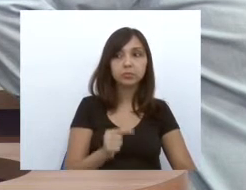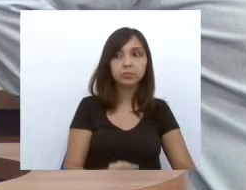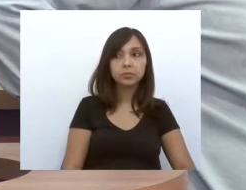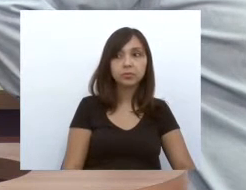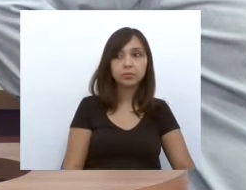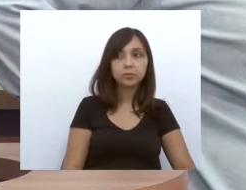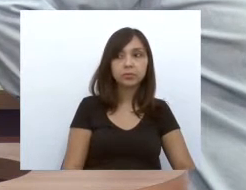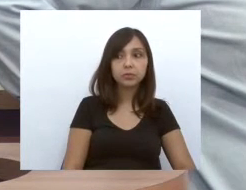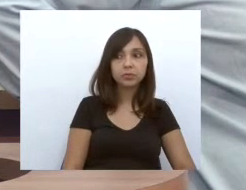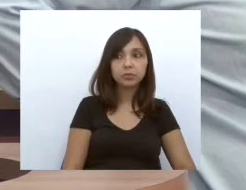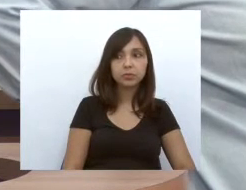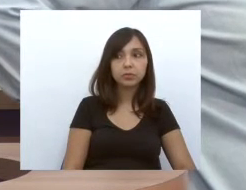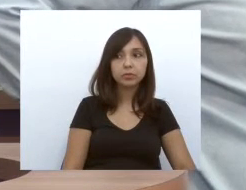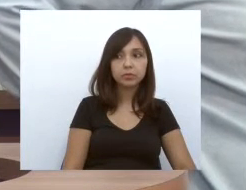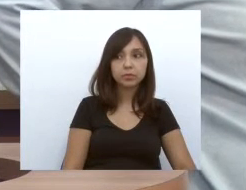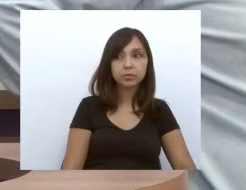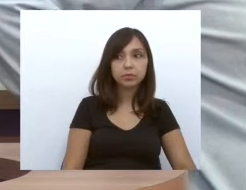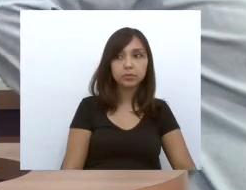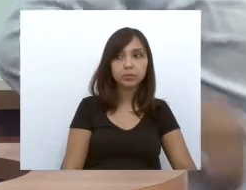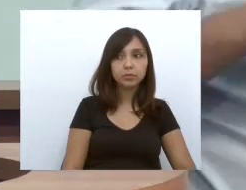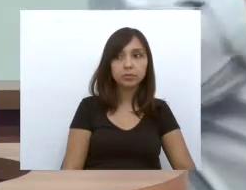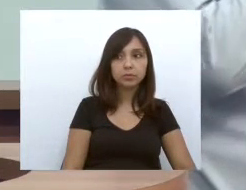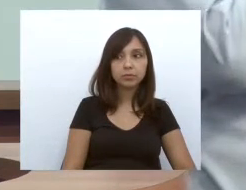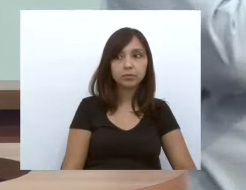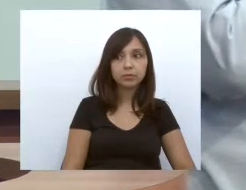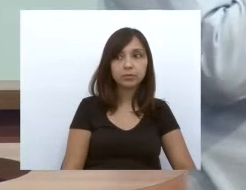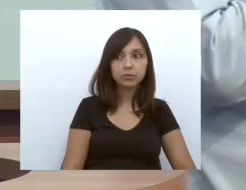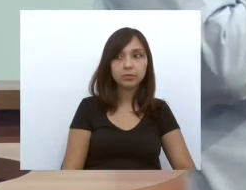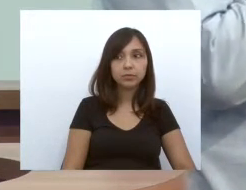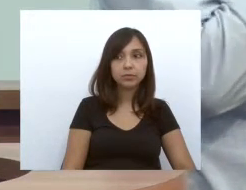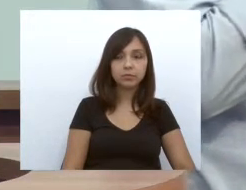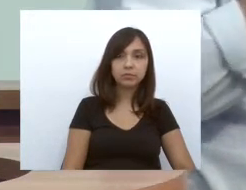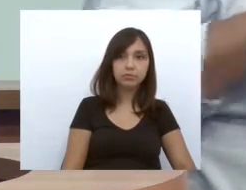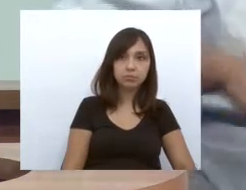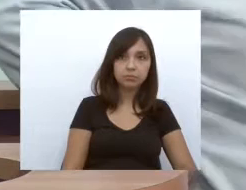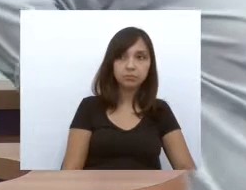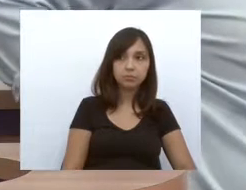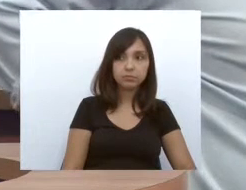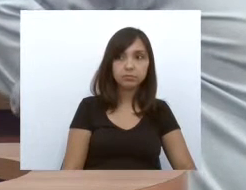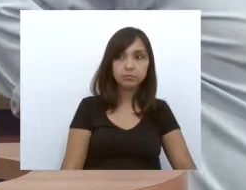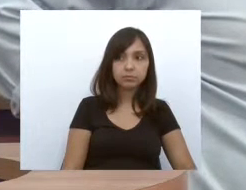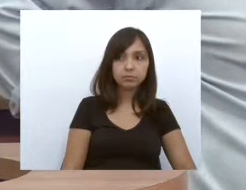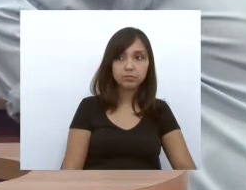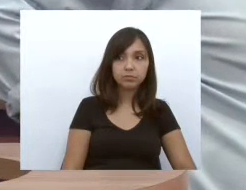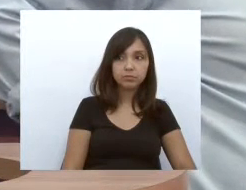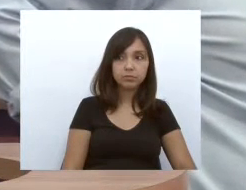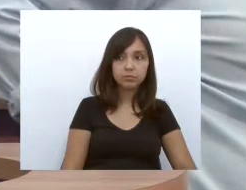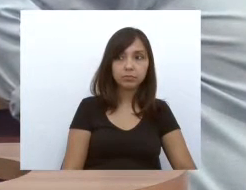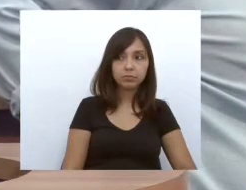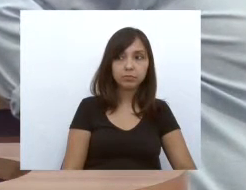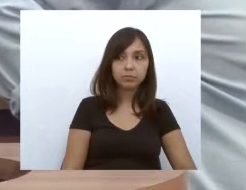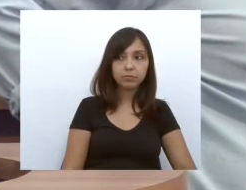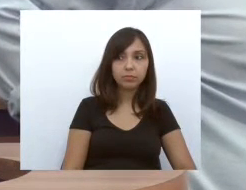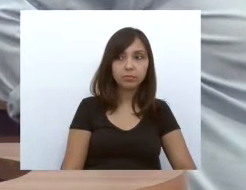Então vou suspender, vereador. Eu vou terminar minha questão de ordem, já, o senhor excelente já deferiu. Por que a minha questão de